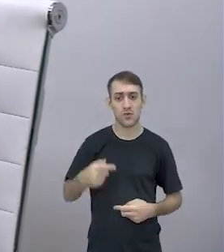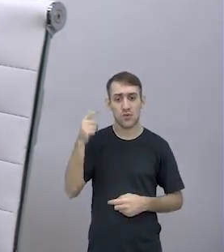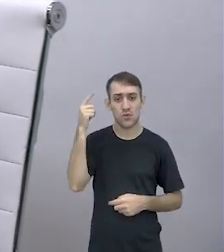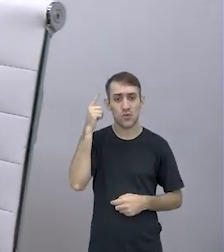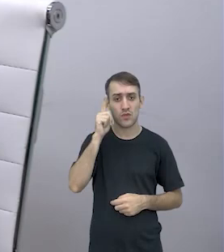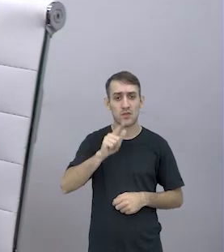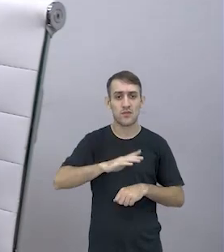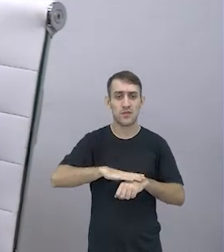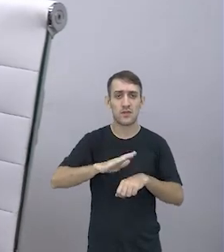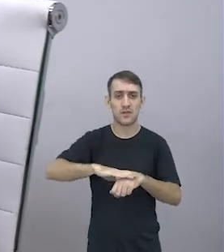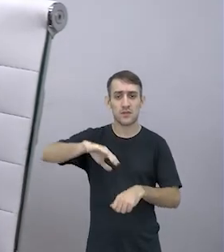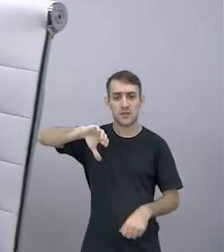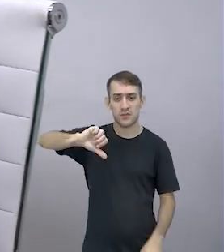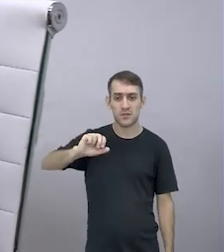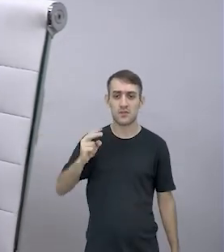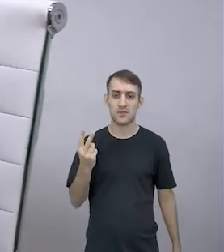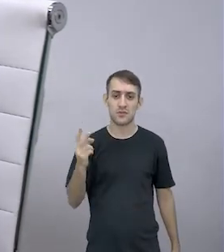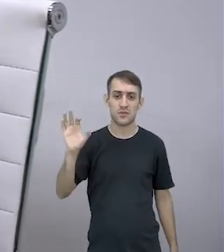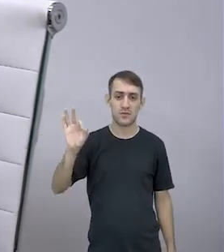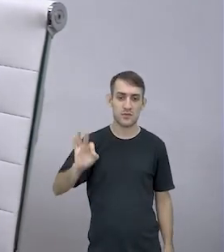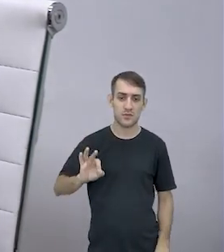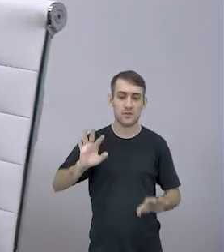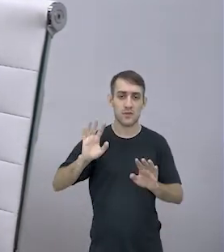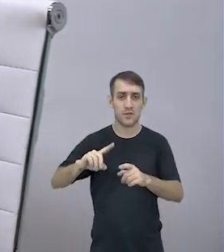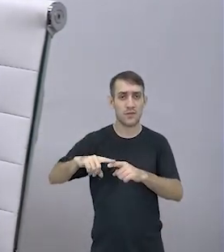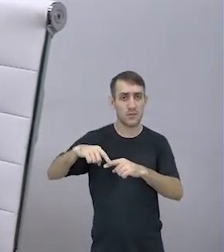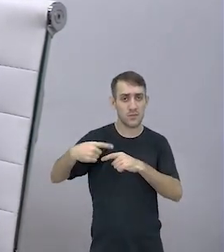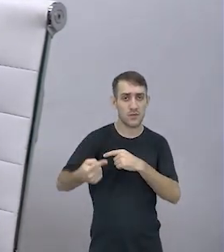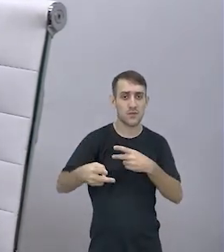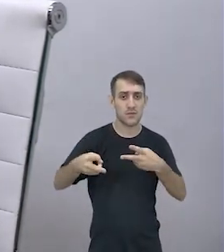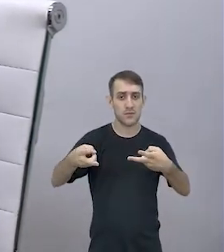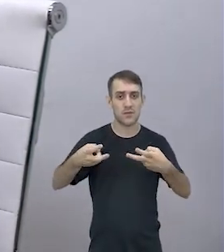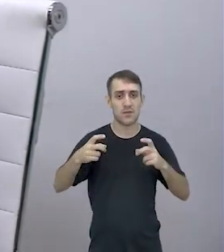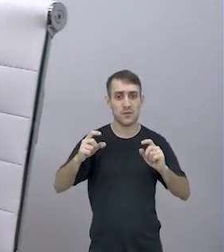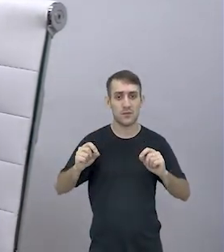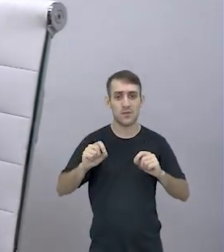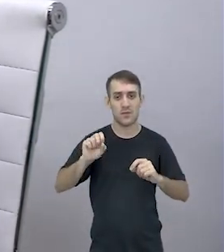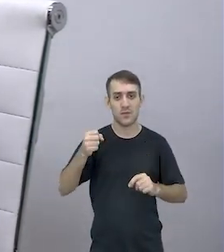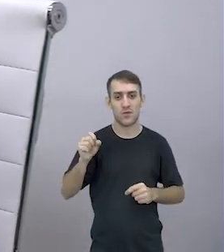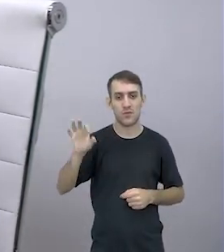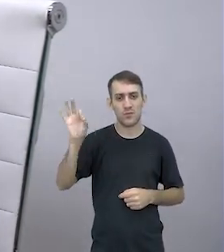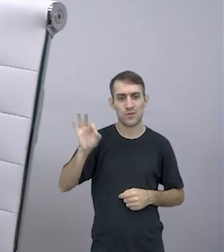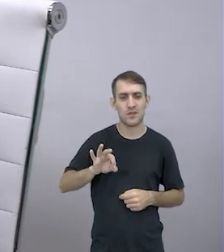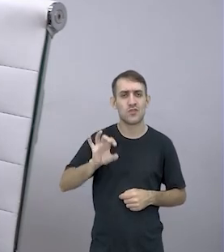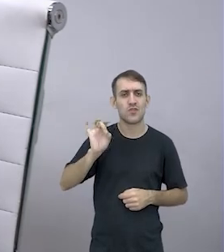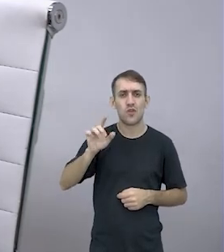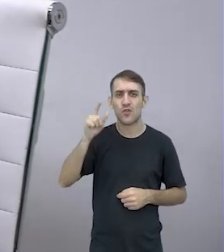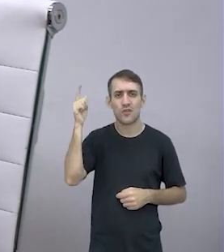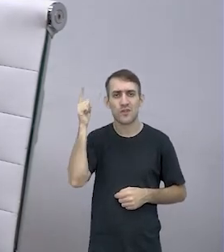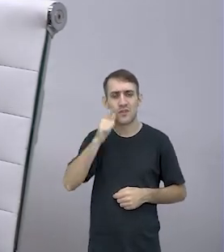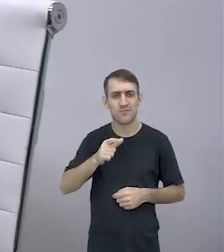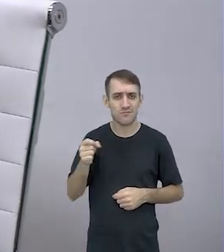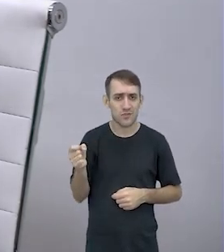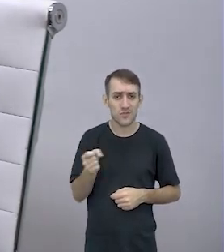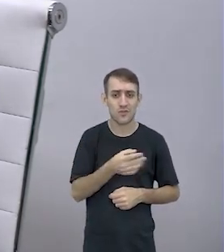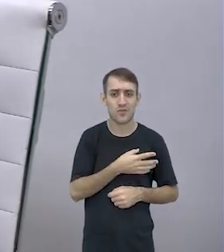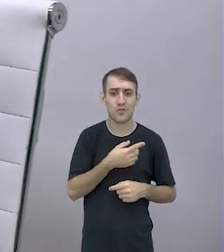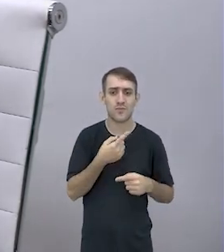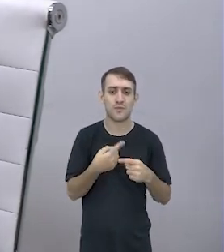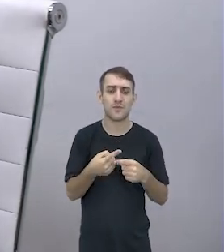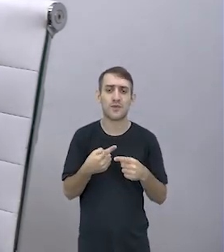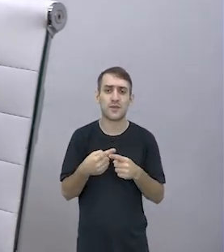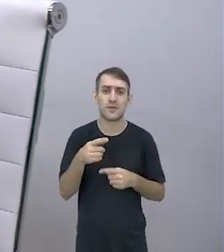fazer 92%. Mas depois percebeu-se que o restante dos 8% só conseguiram recentemente. Por que que